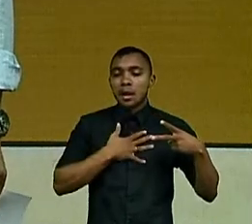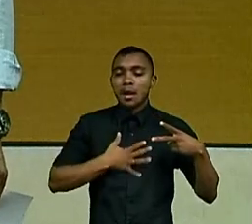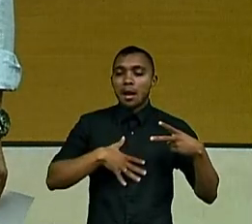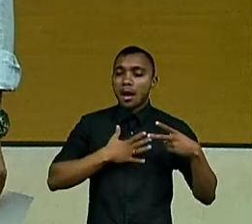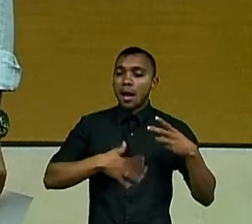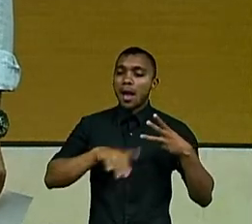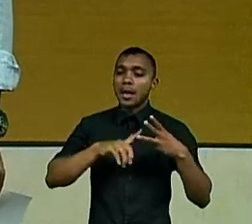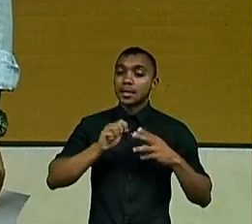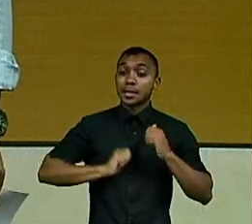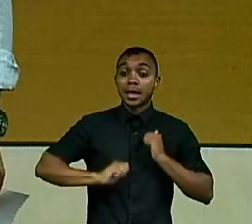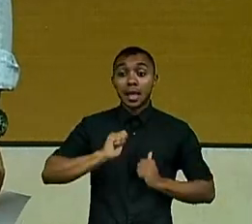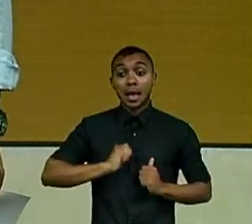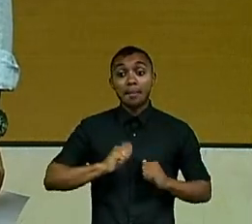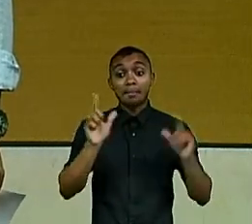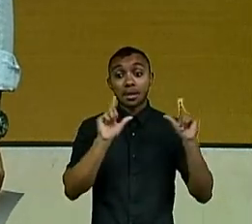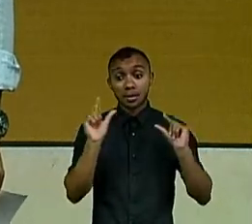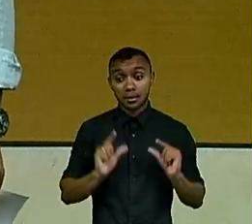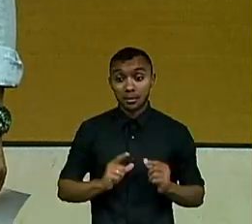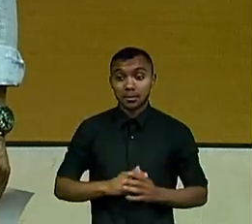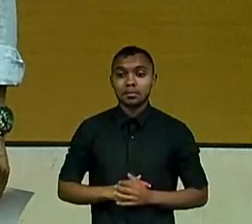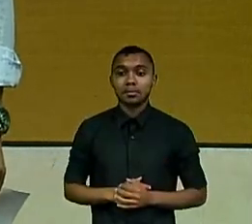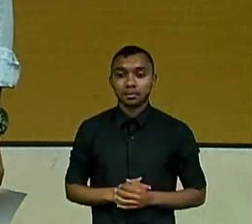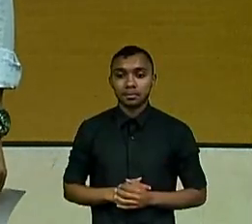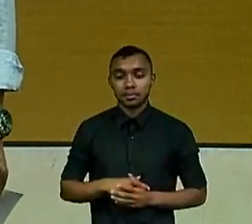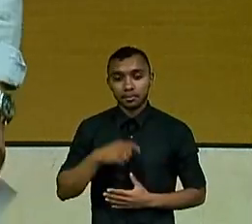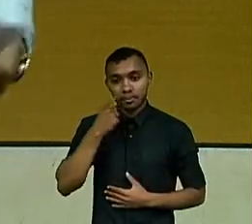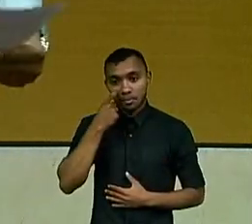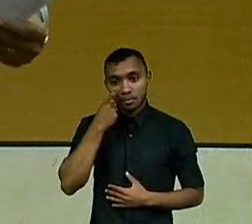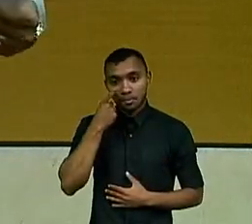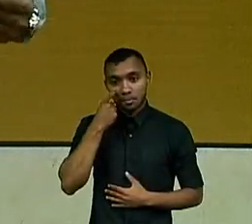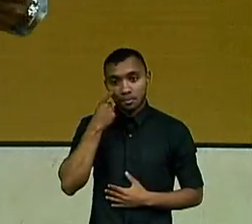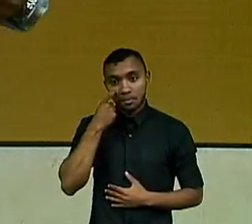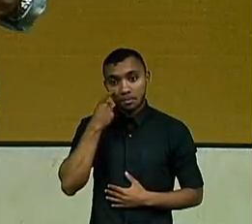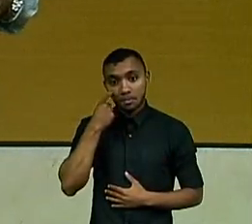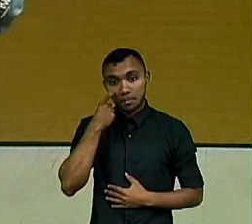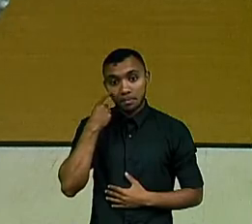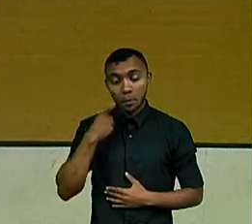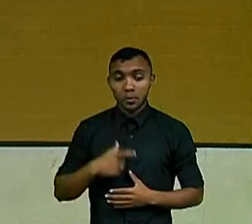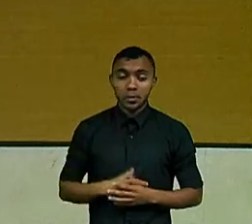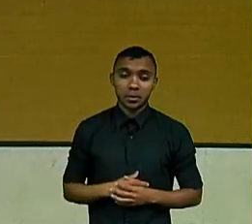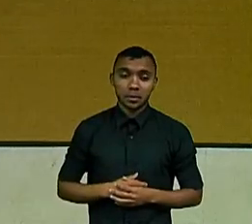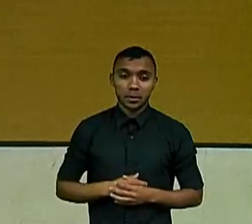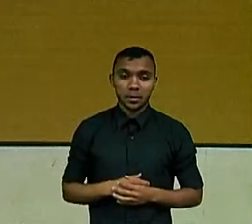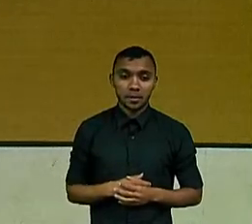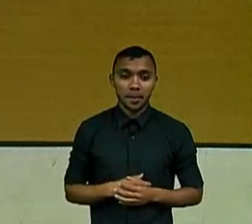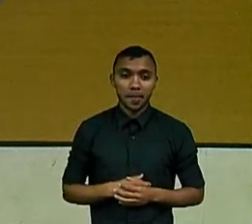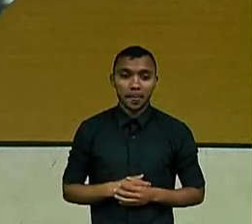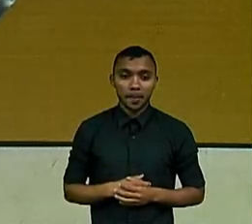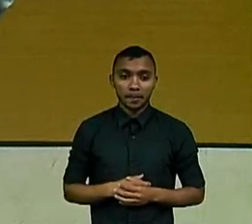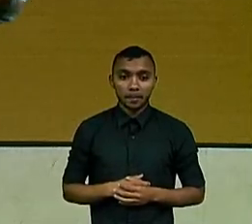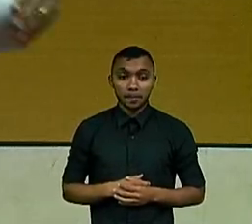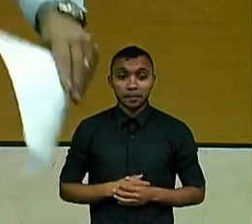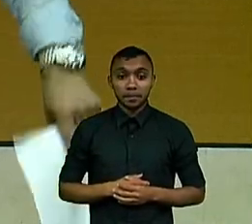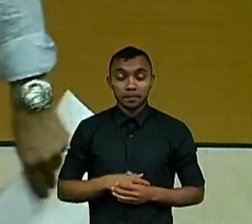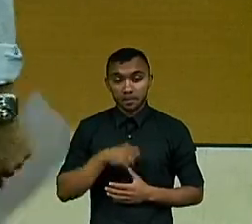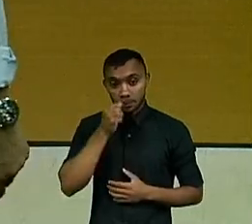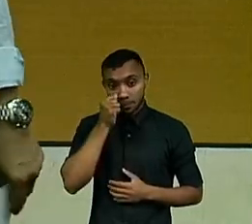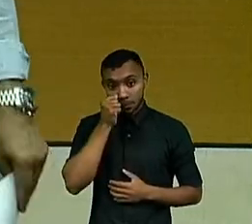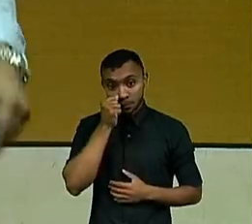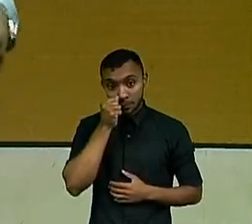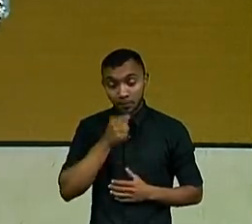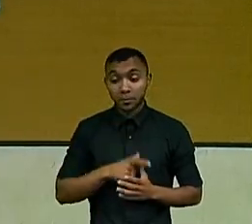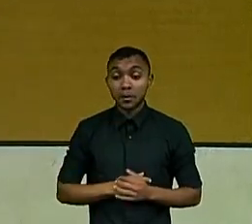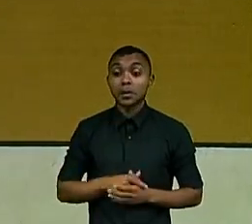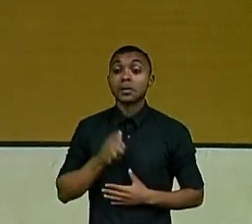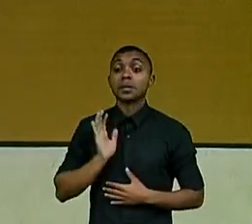porque é uma ansiedade dispara quando vai chegando né com certeza e aí é isso vamos estamos no nosso vigésimo